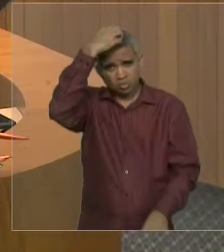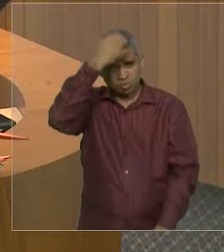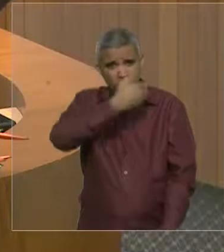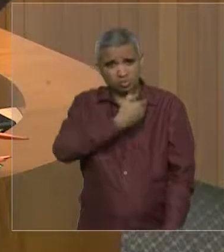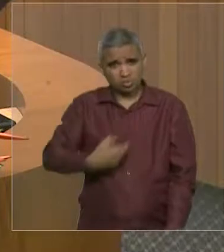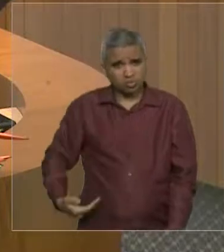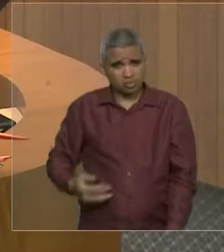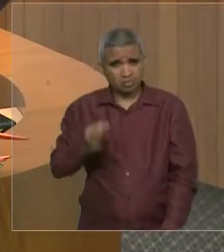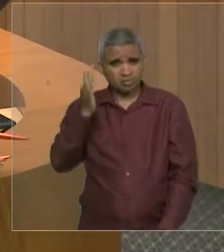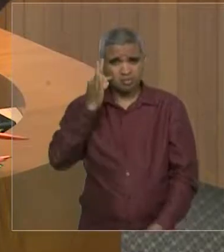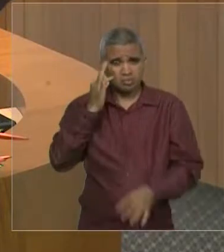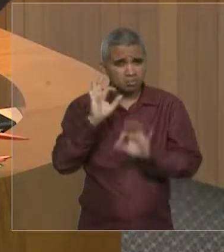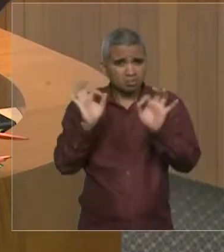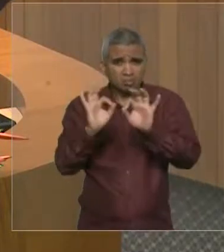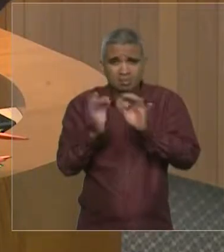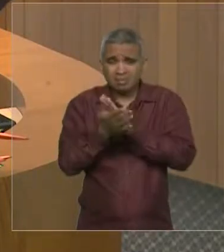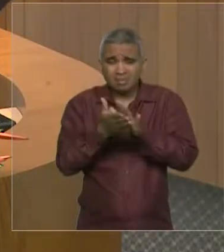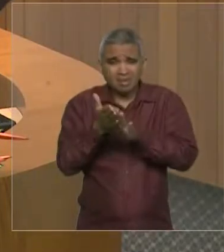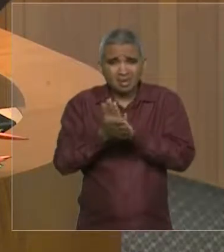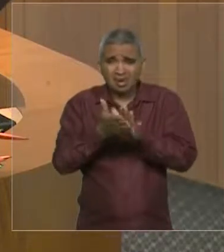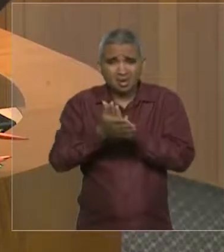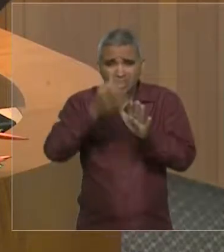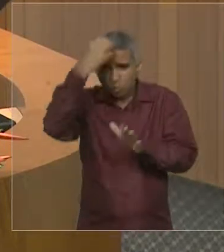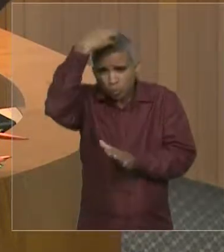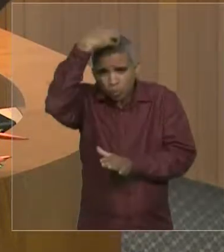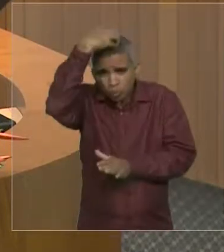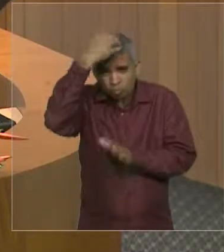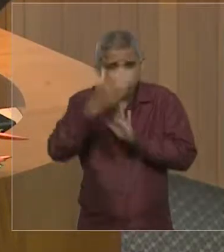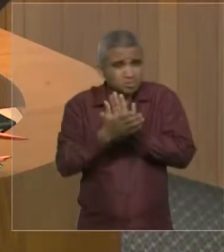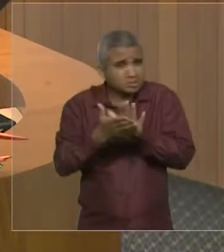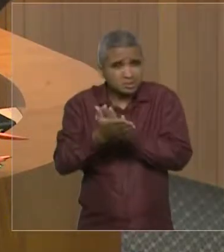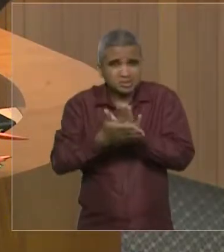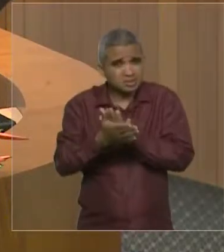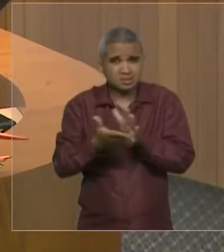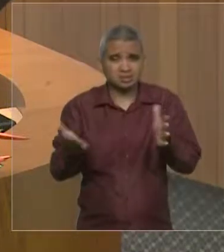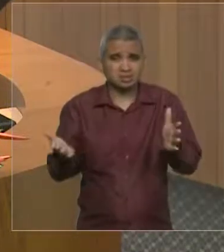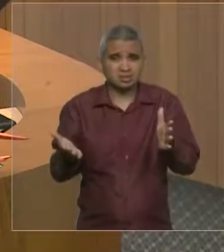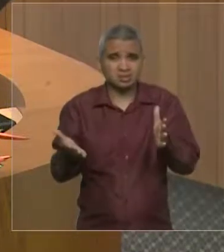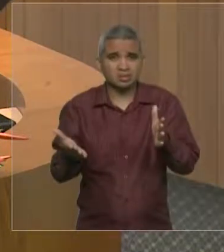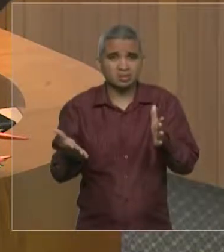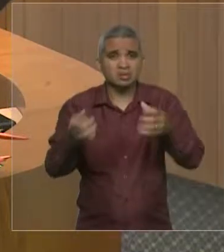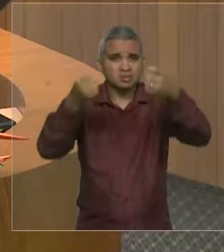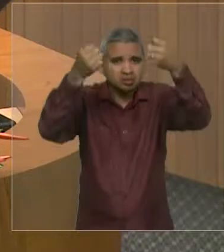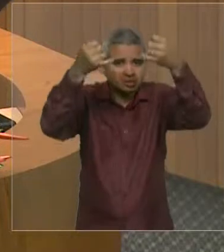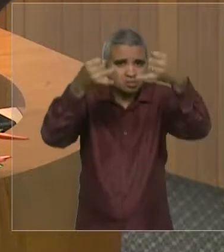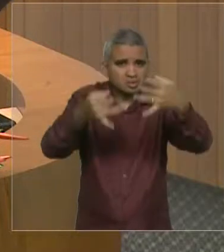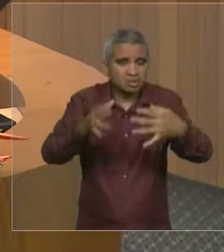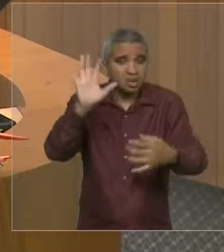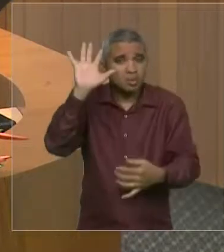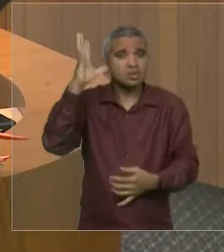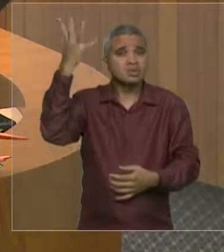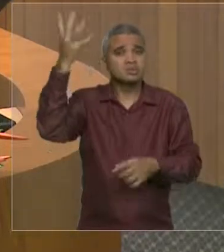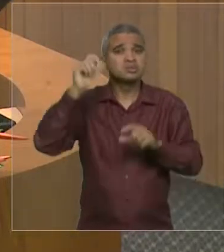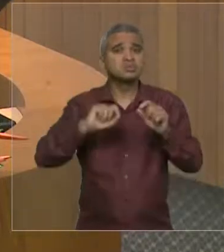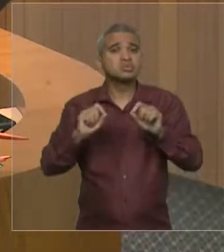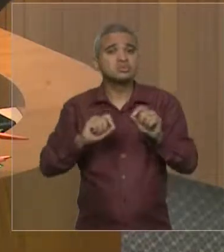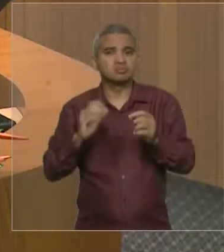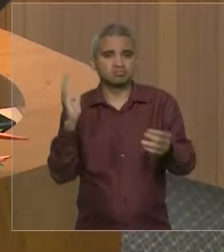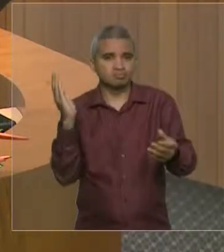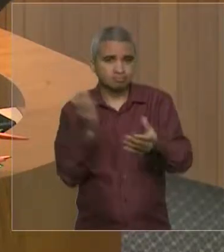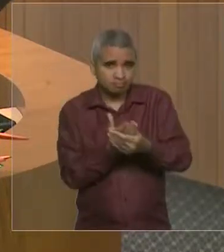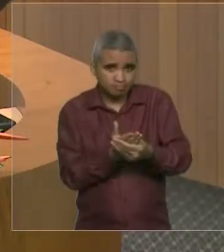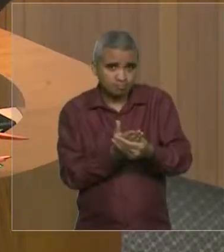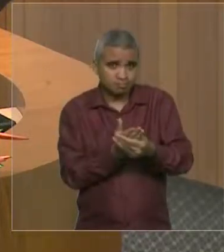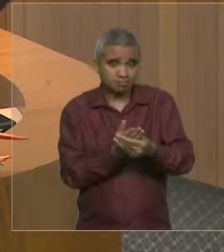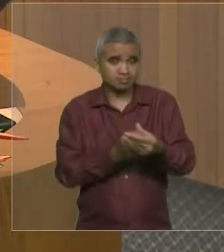bem, o que aconteceu aqui? Uma ação chamada interdito proibitório, que foi